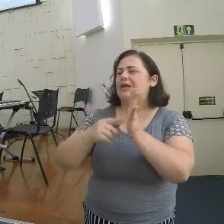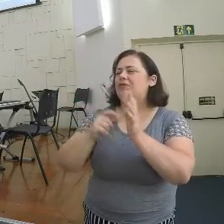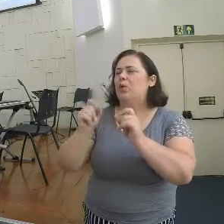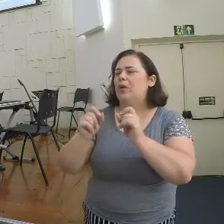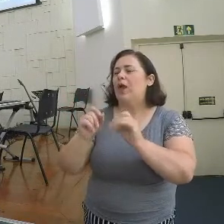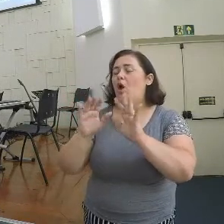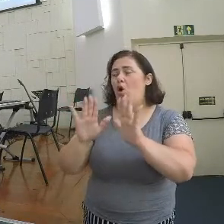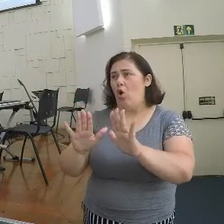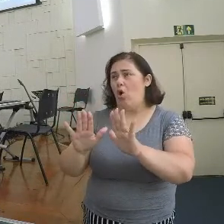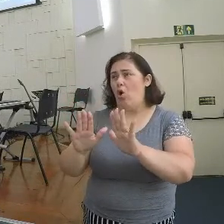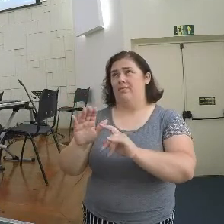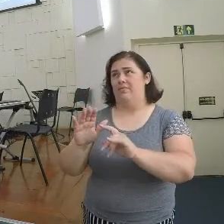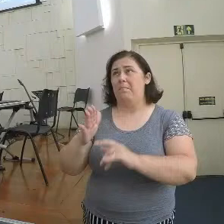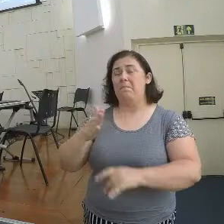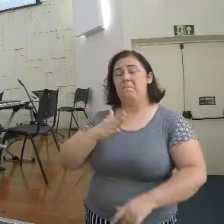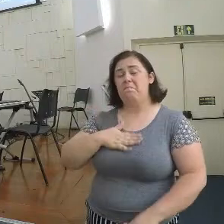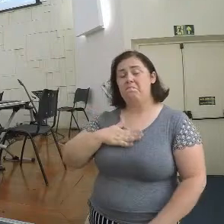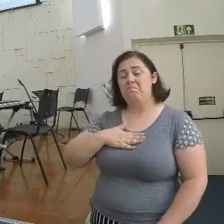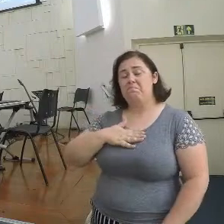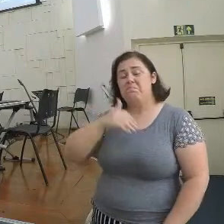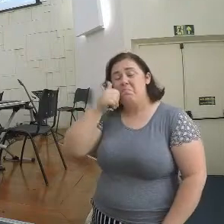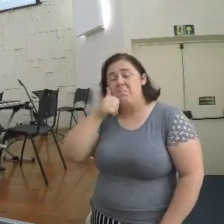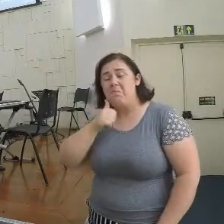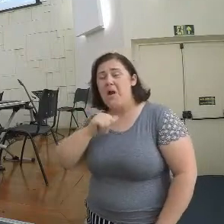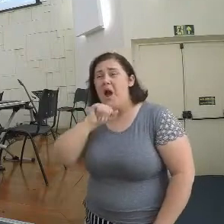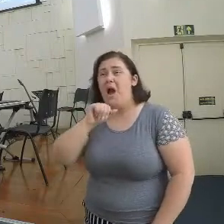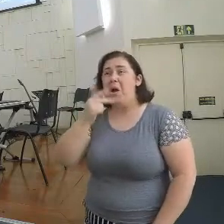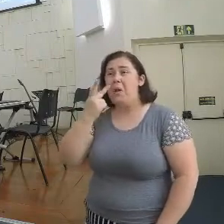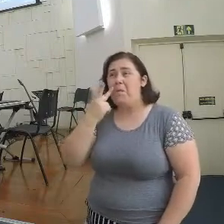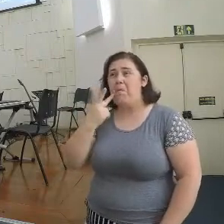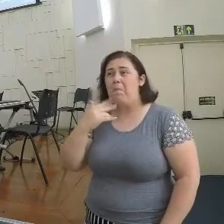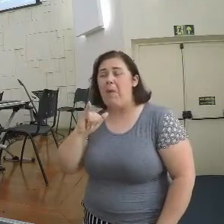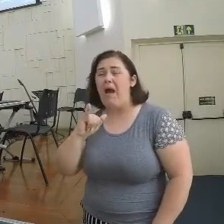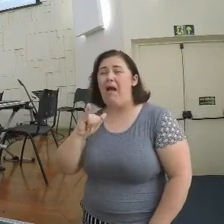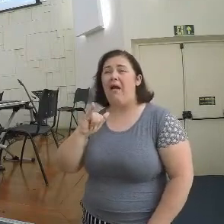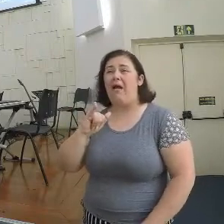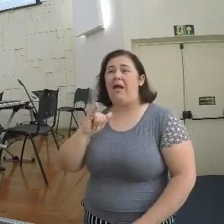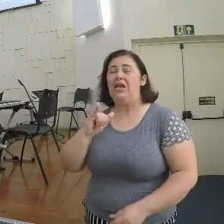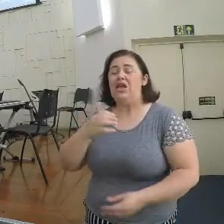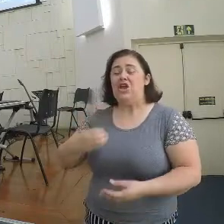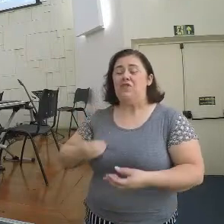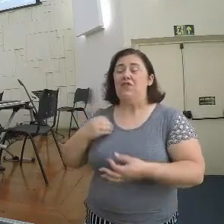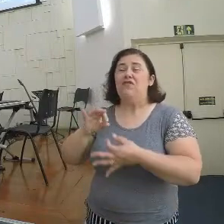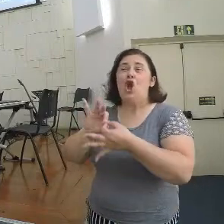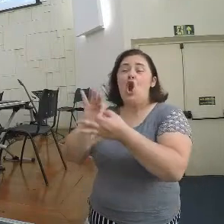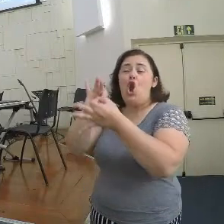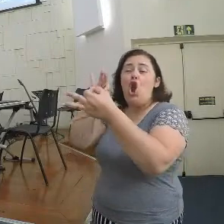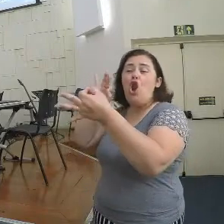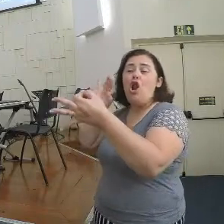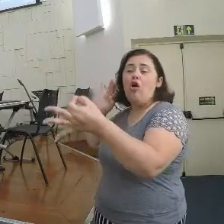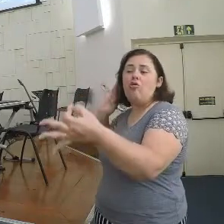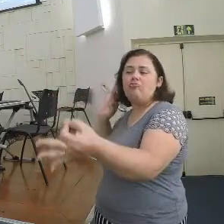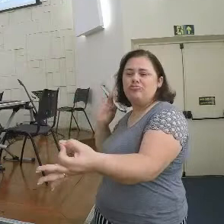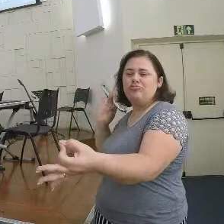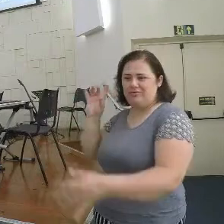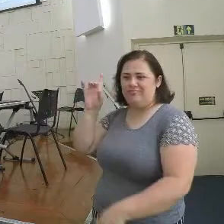de arameu, então ele é Obed. E essa palavra, na etimologia hebraica, é aquele